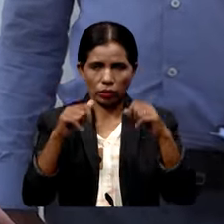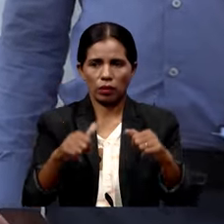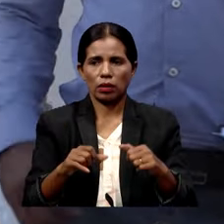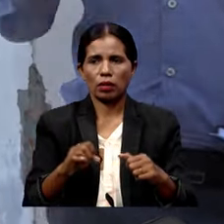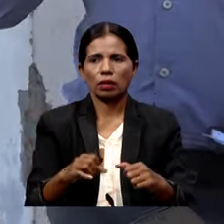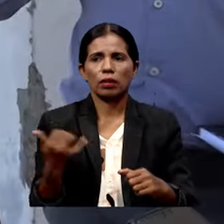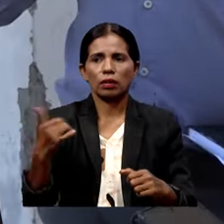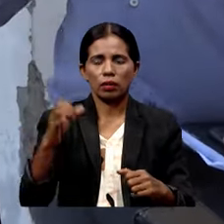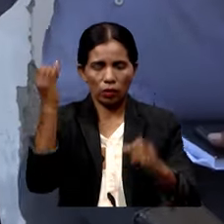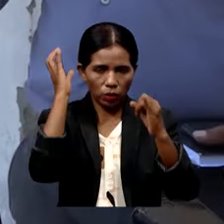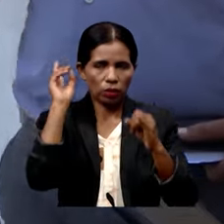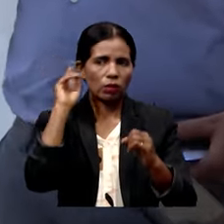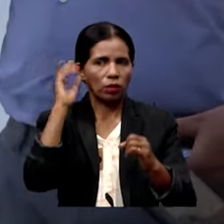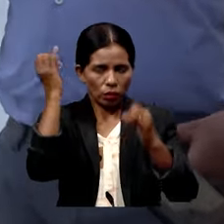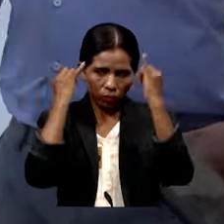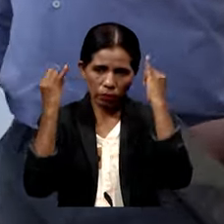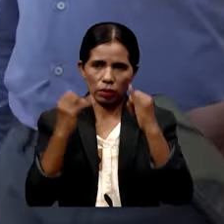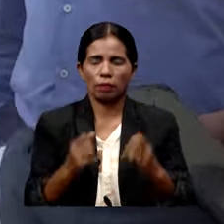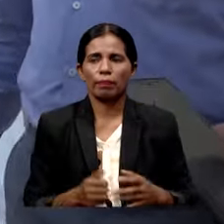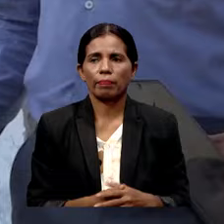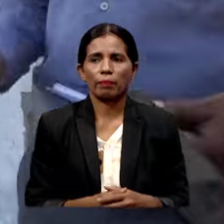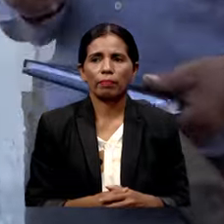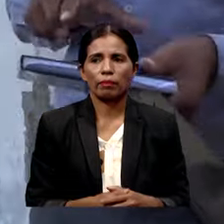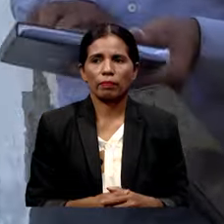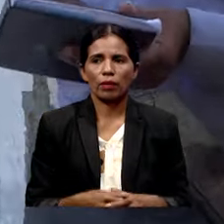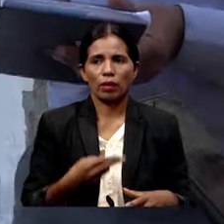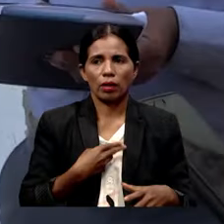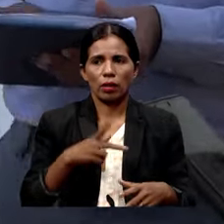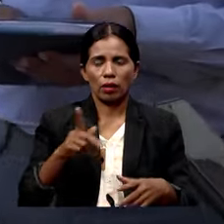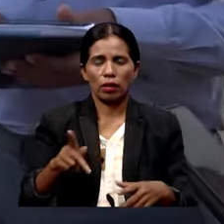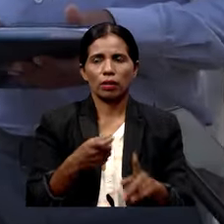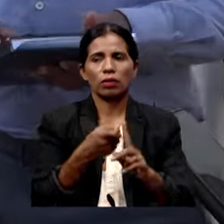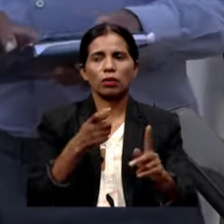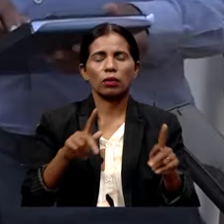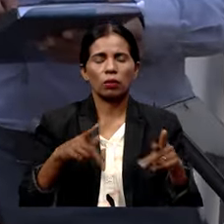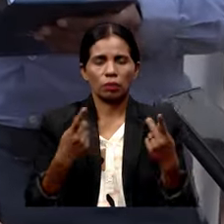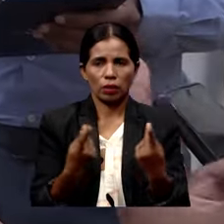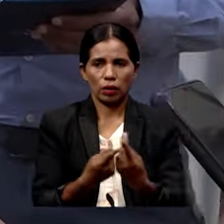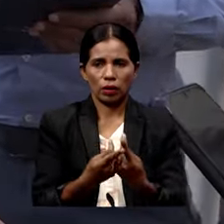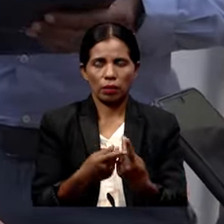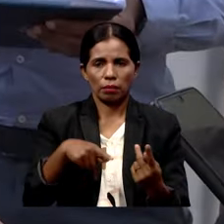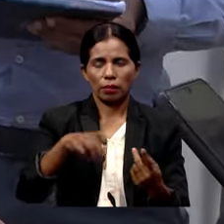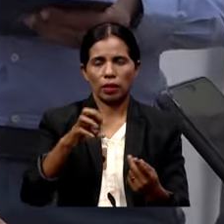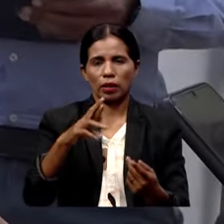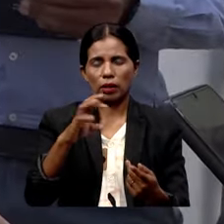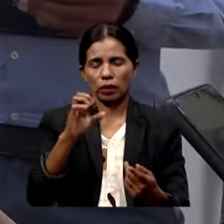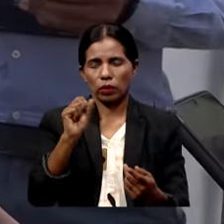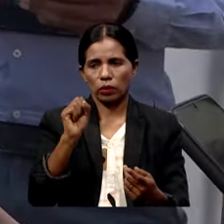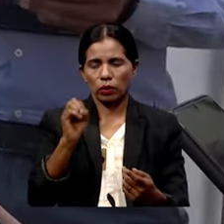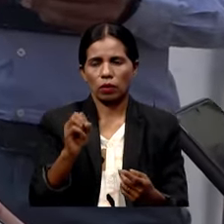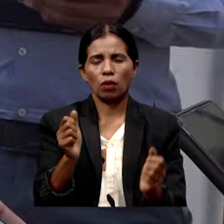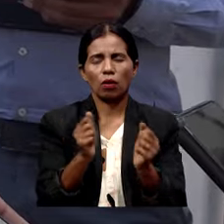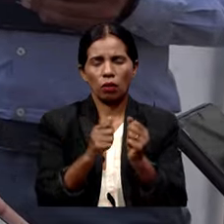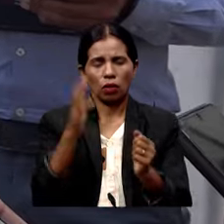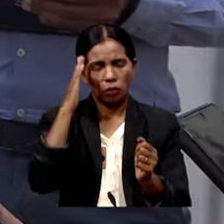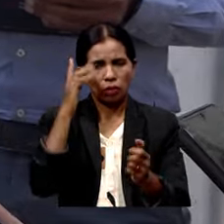usi da sira na informação ke halok usi empresa perisus maka. Ho intenção saida masira bele,